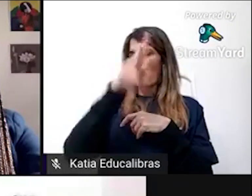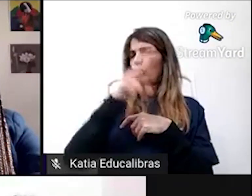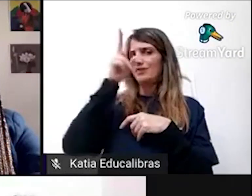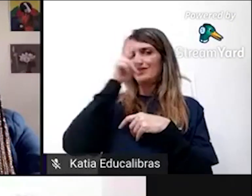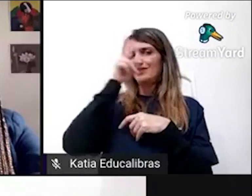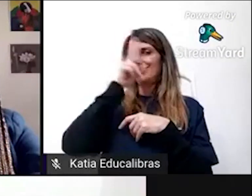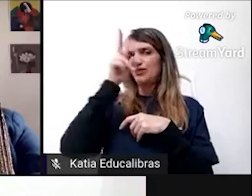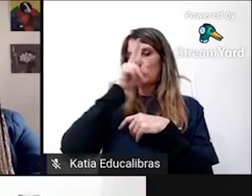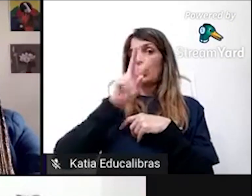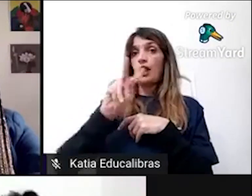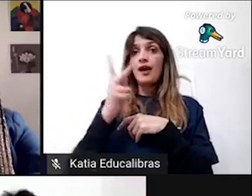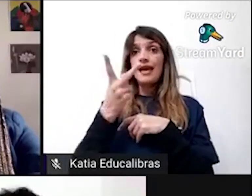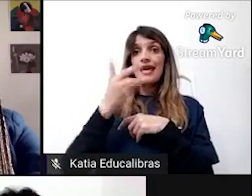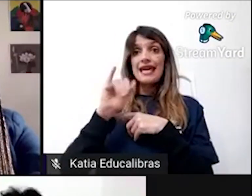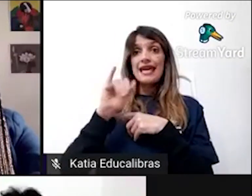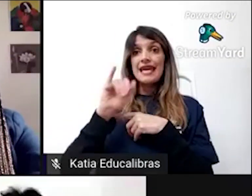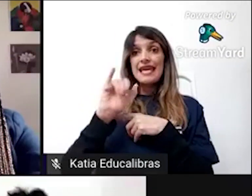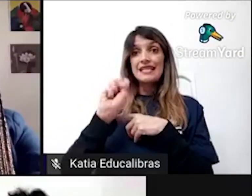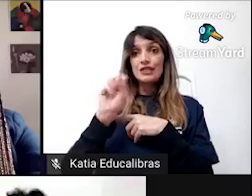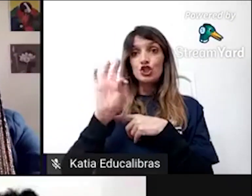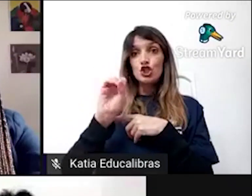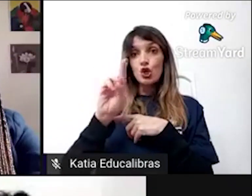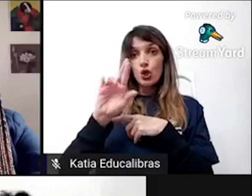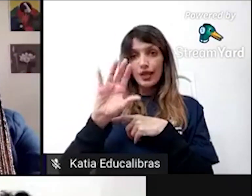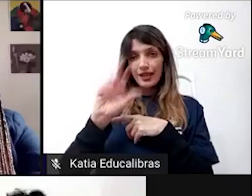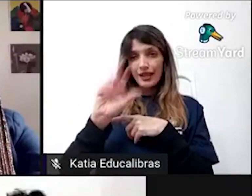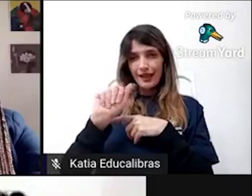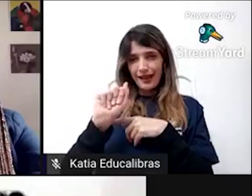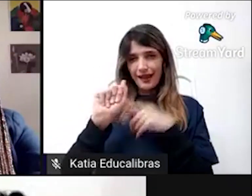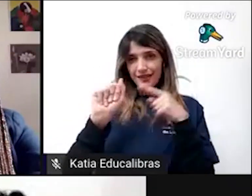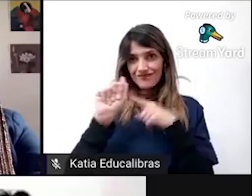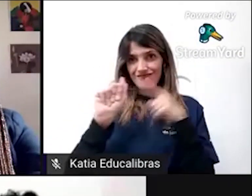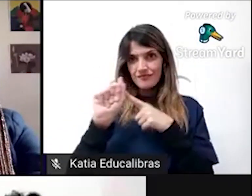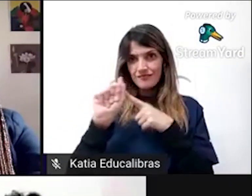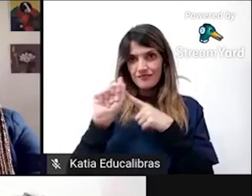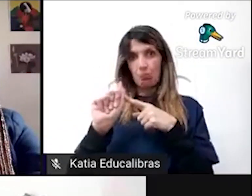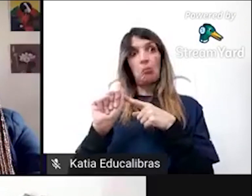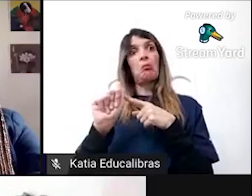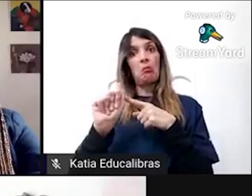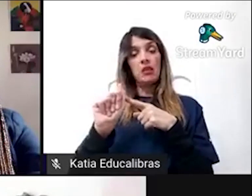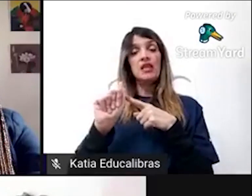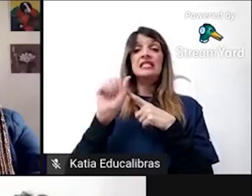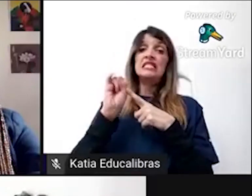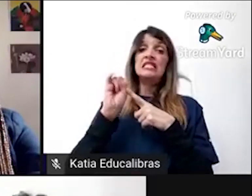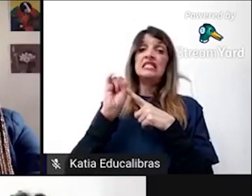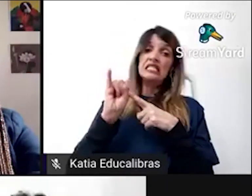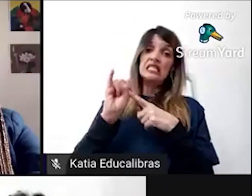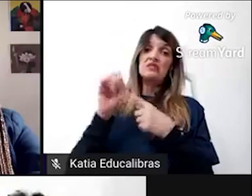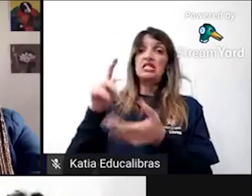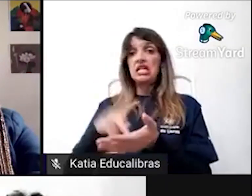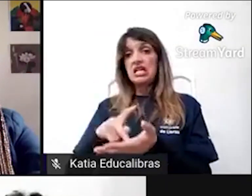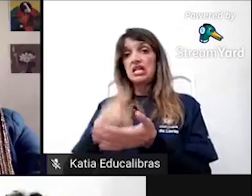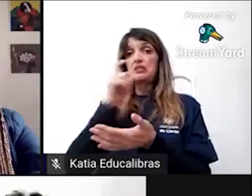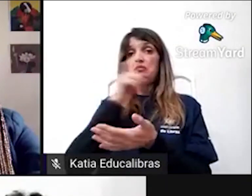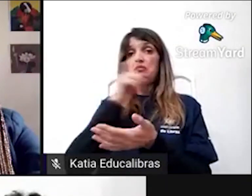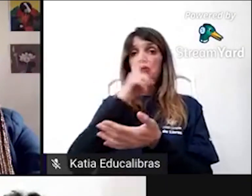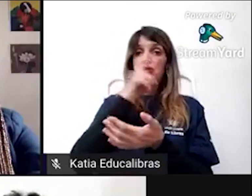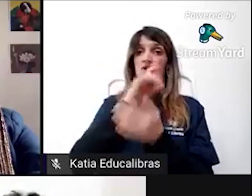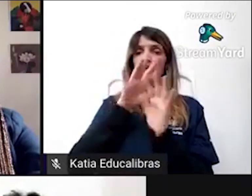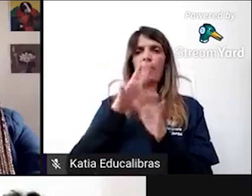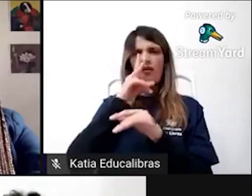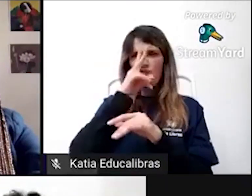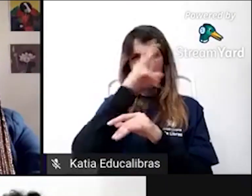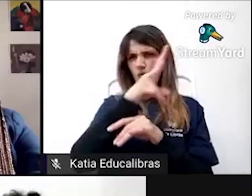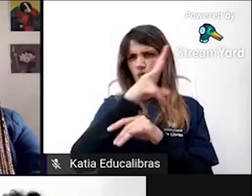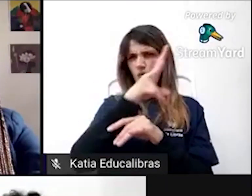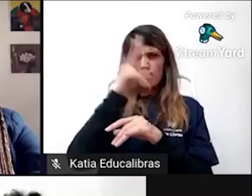tem. Quando você fala história, você vai, peraí, agora essa história é real, não é real, mas tu continua com essa a força